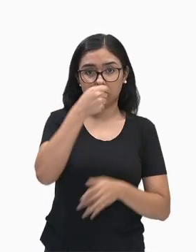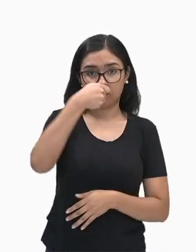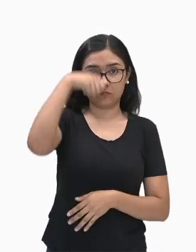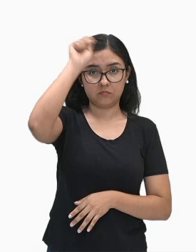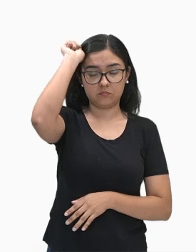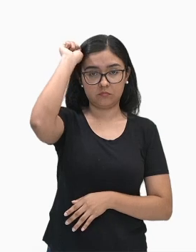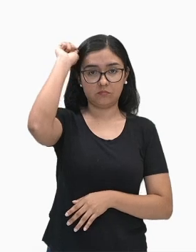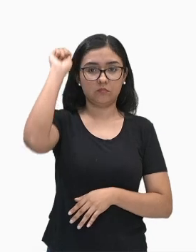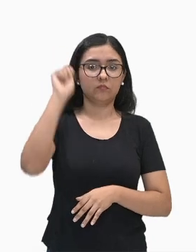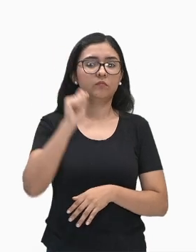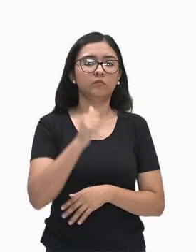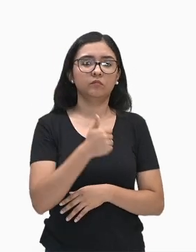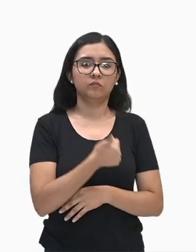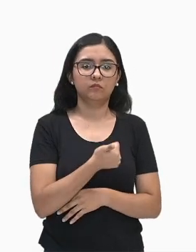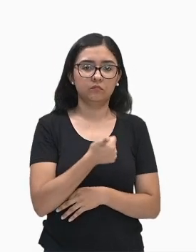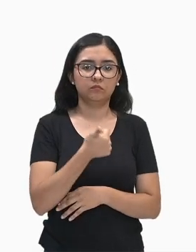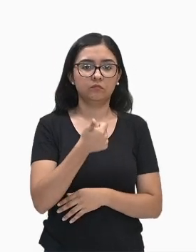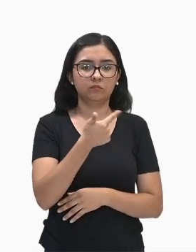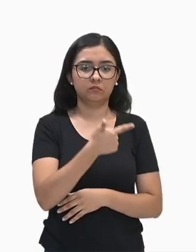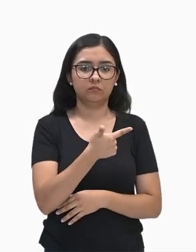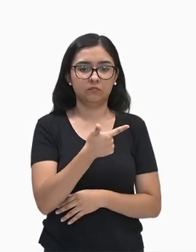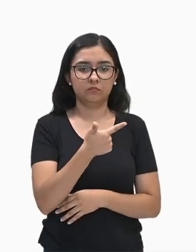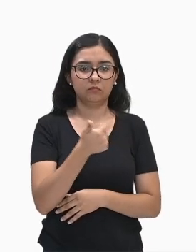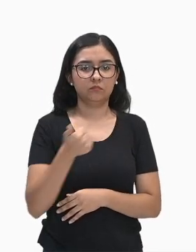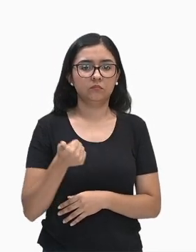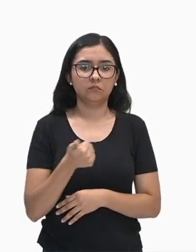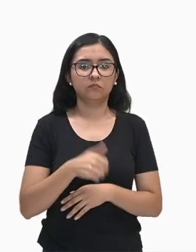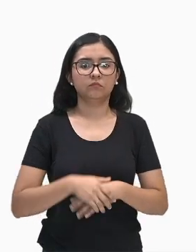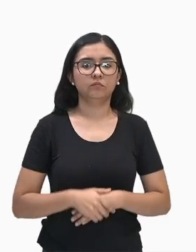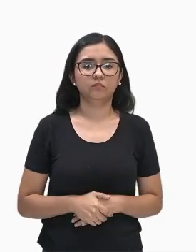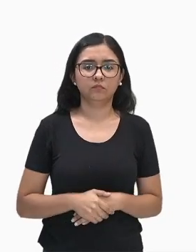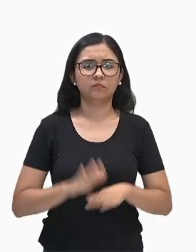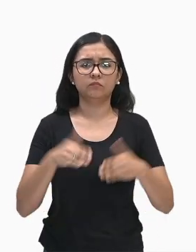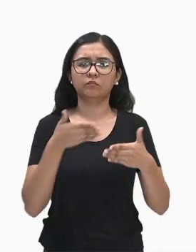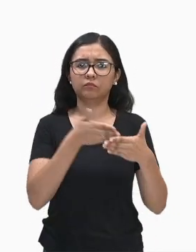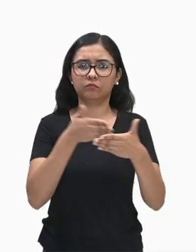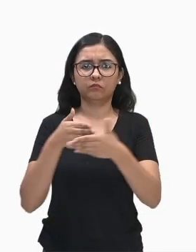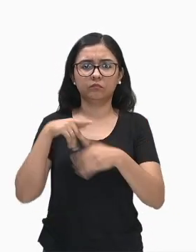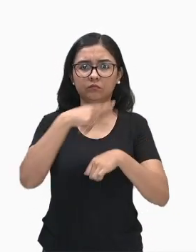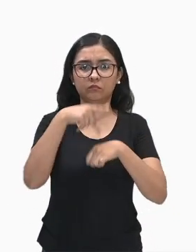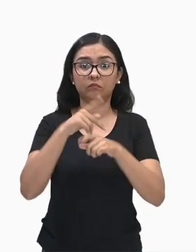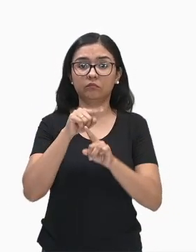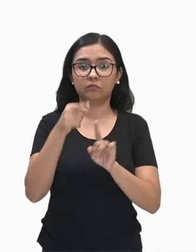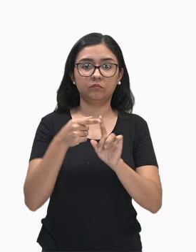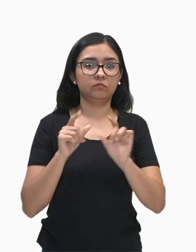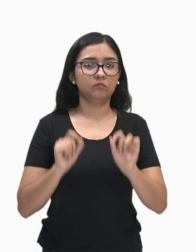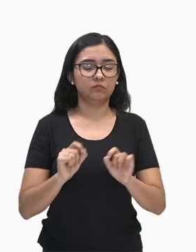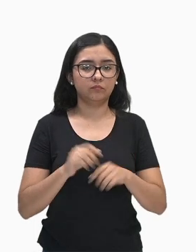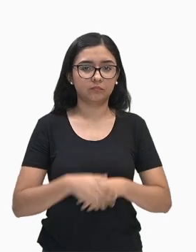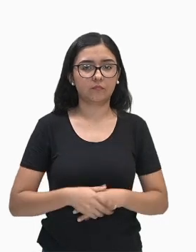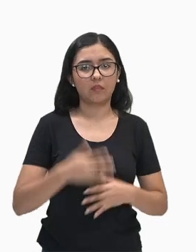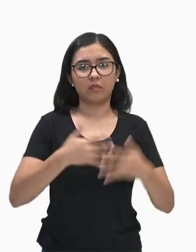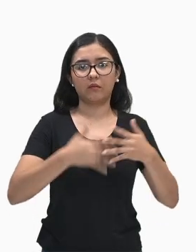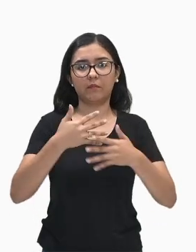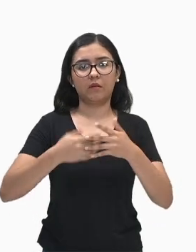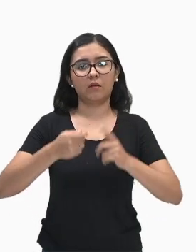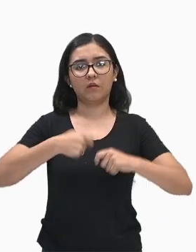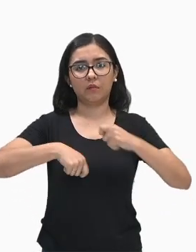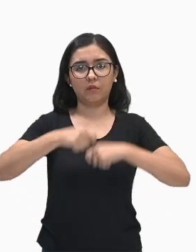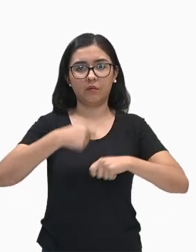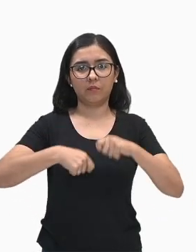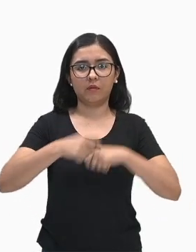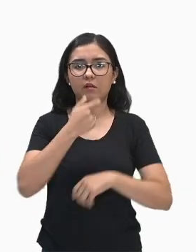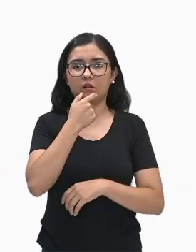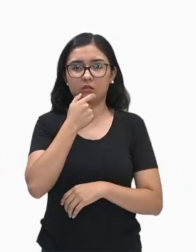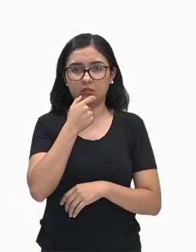de 1806, decretou o bloqueio continental, tendo como objetivo arruinar economicamente a Inglaterra